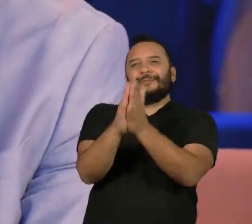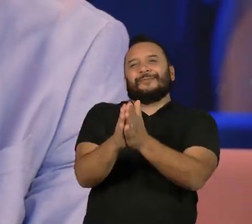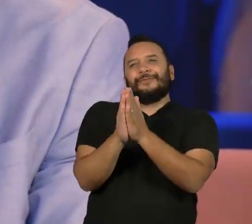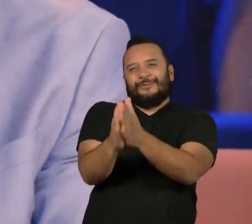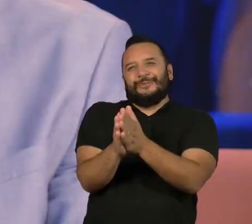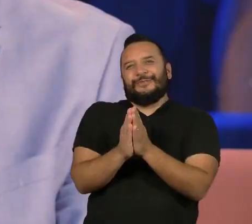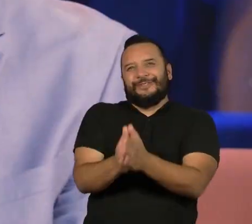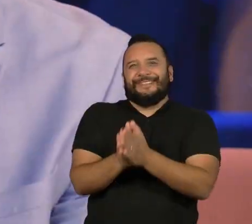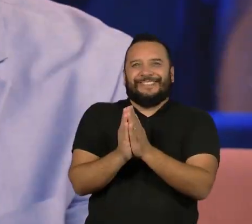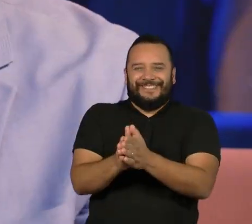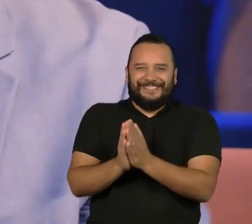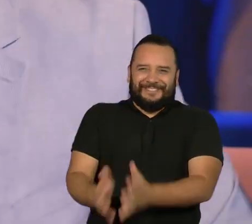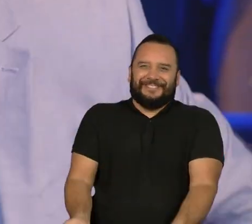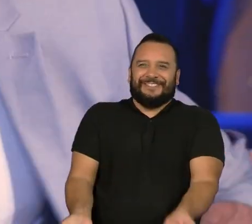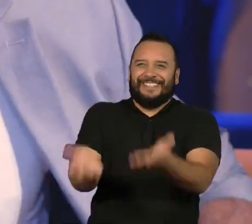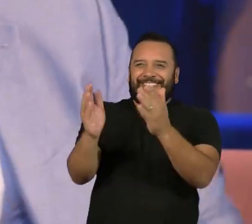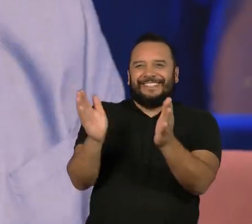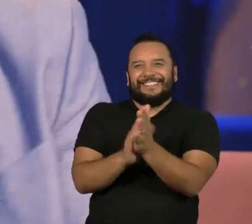por favor.